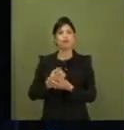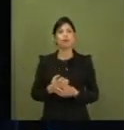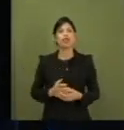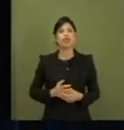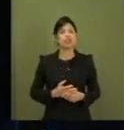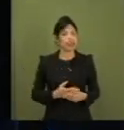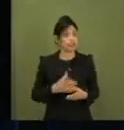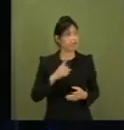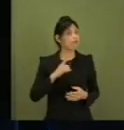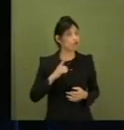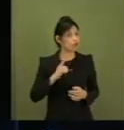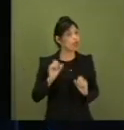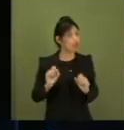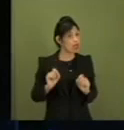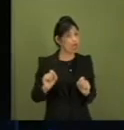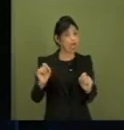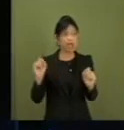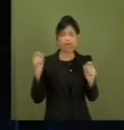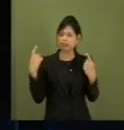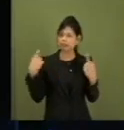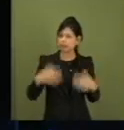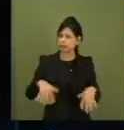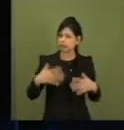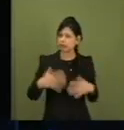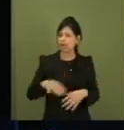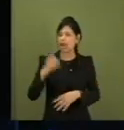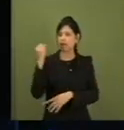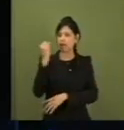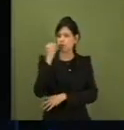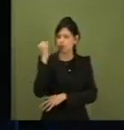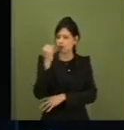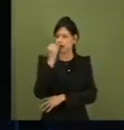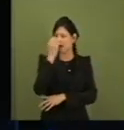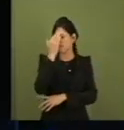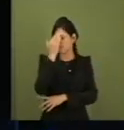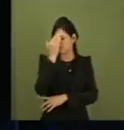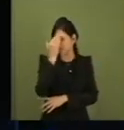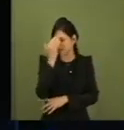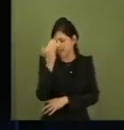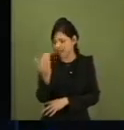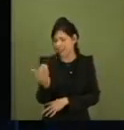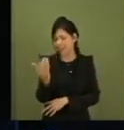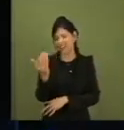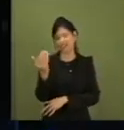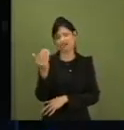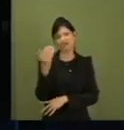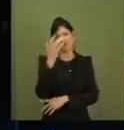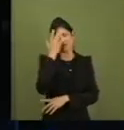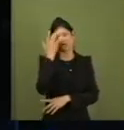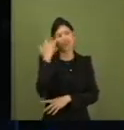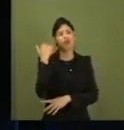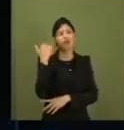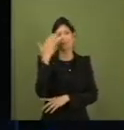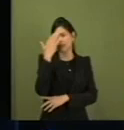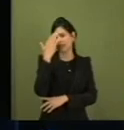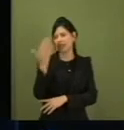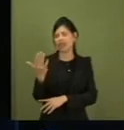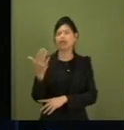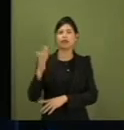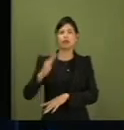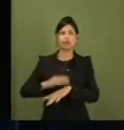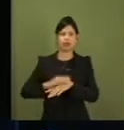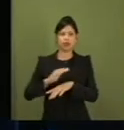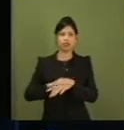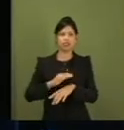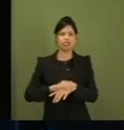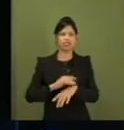grave, porque não parou os ventos nem a chuva. Era isso, presidente, agradeço a Vossa Excelência por ter sido tolerante